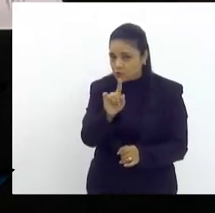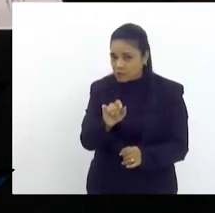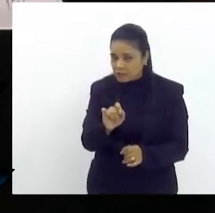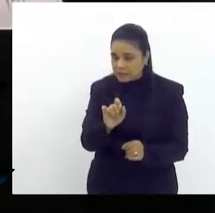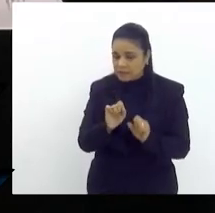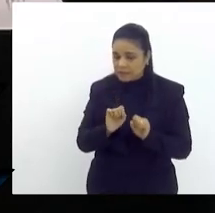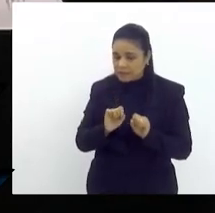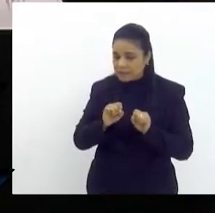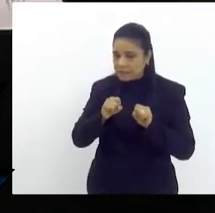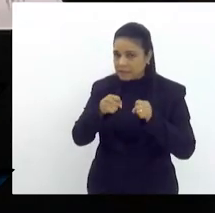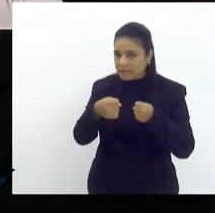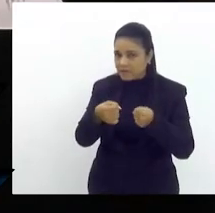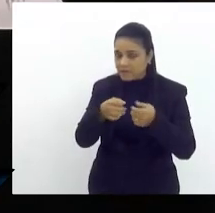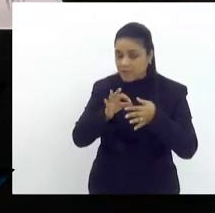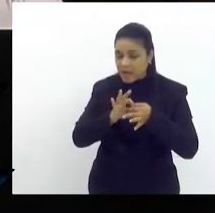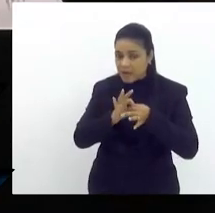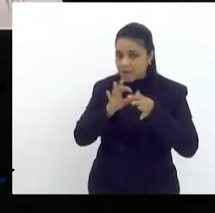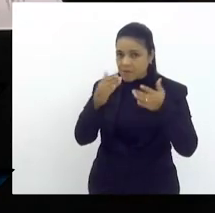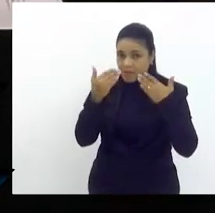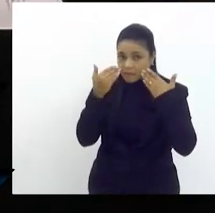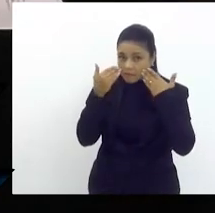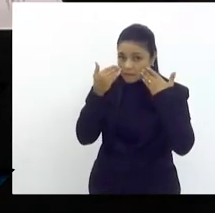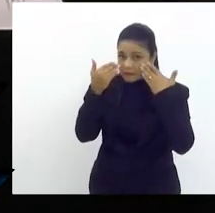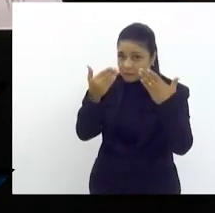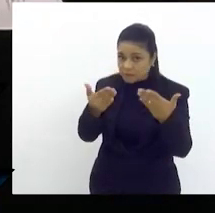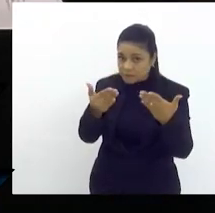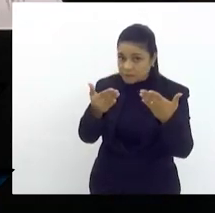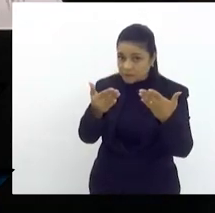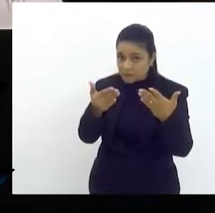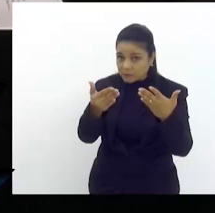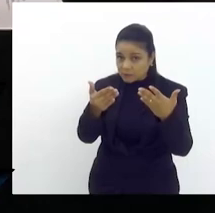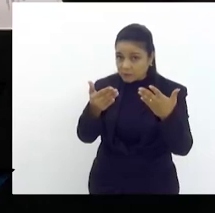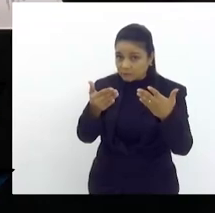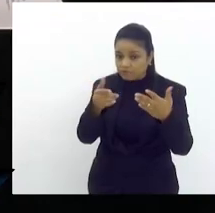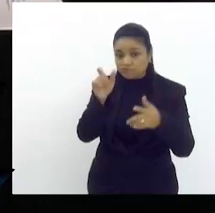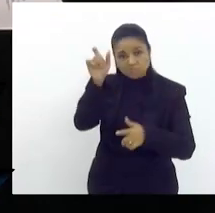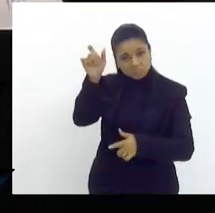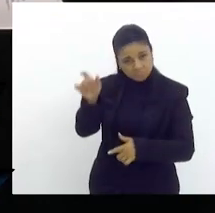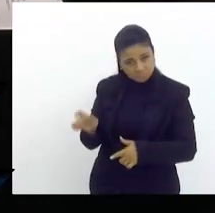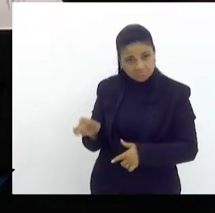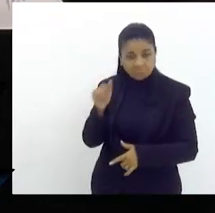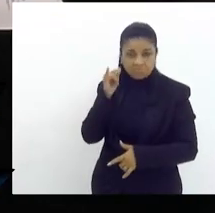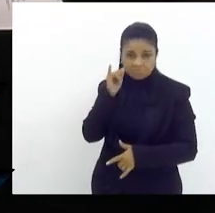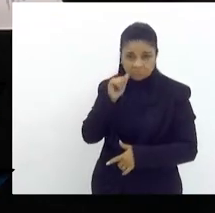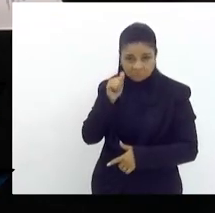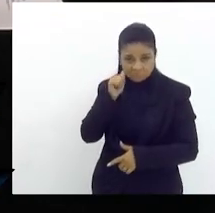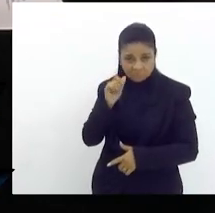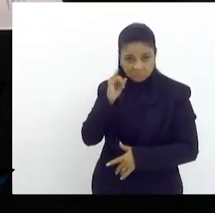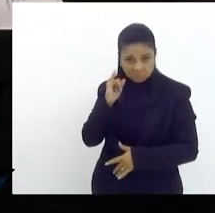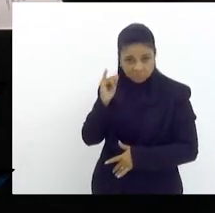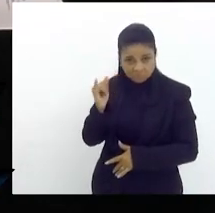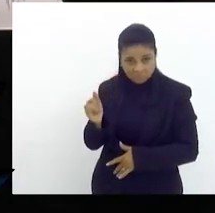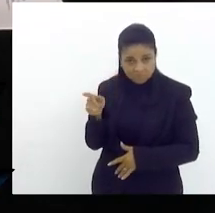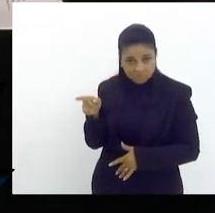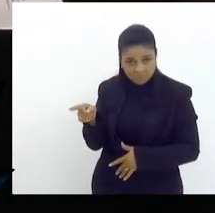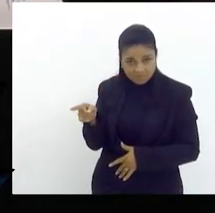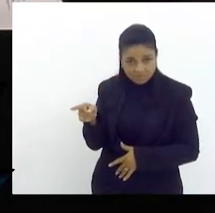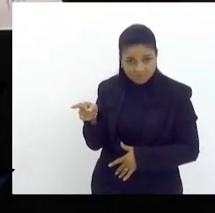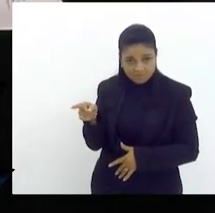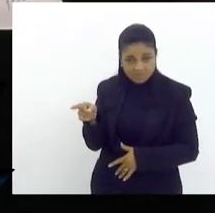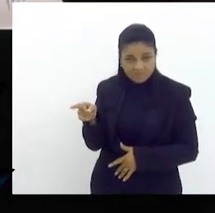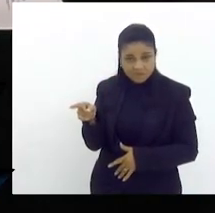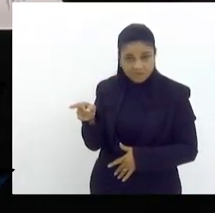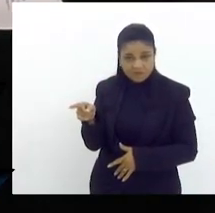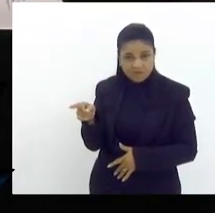a defesa da liberdade de expressão ele diz que essa senhora ela foi